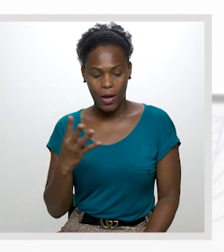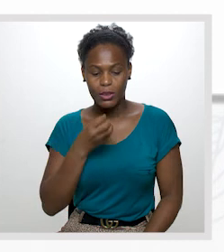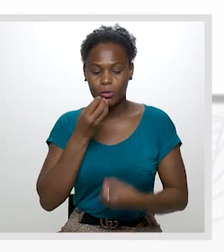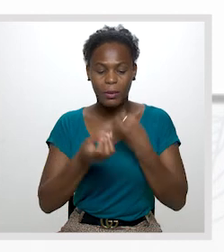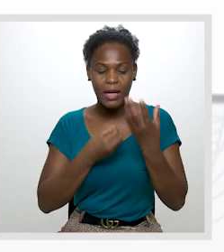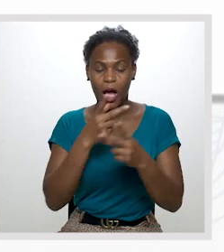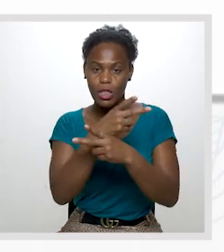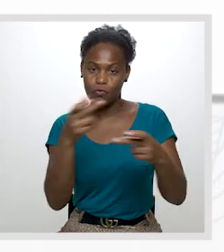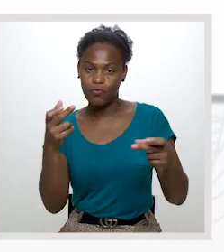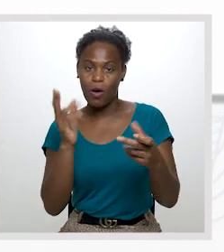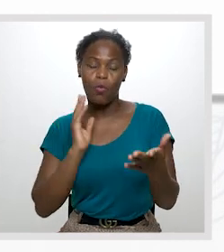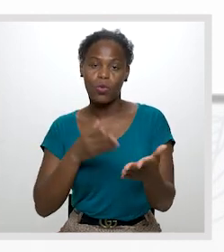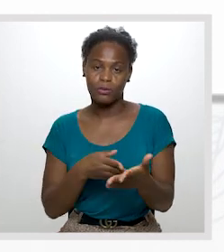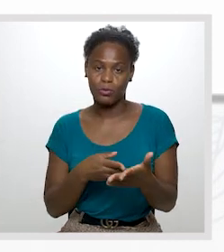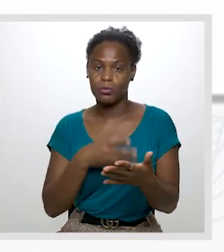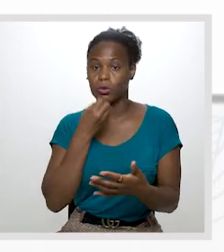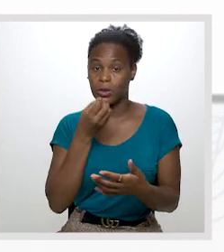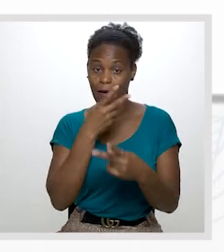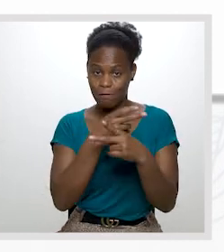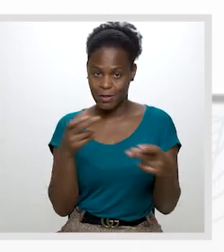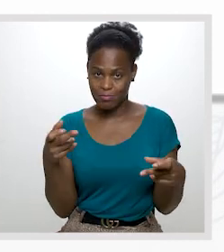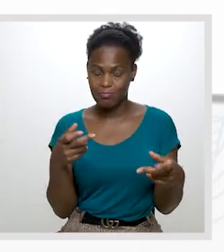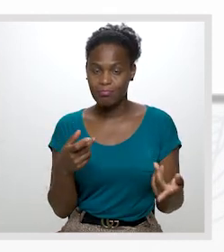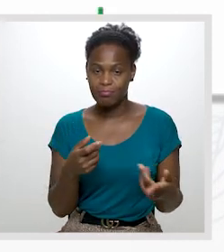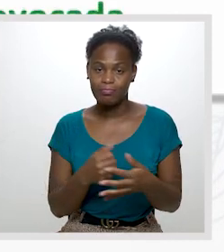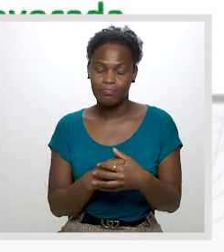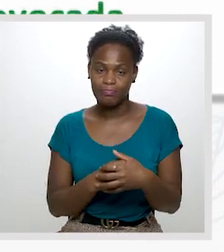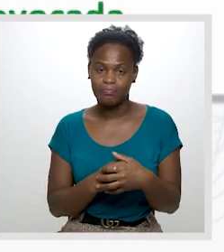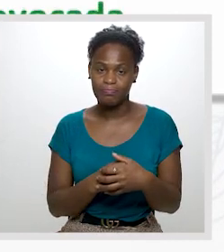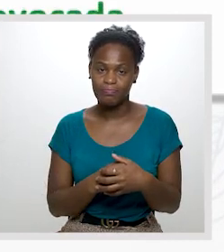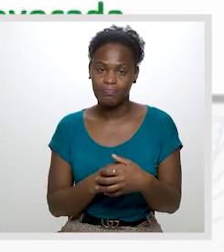explique o sentido do último verso.